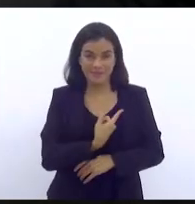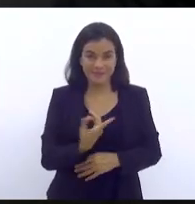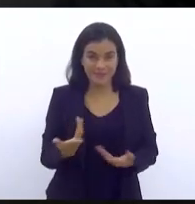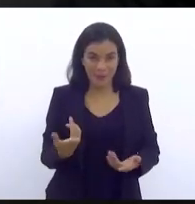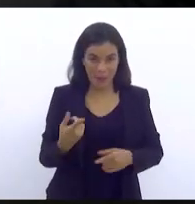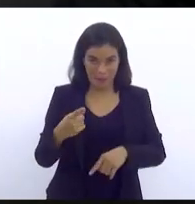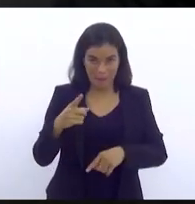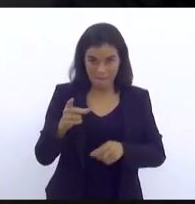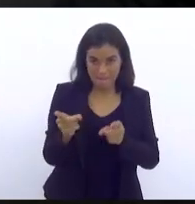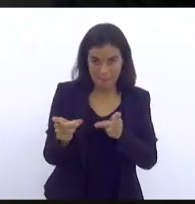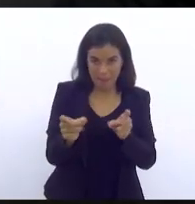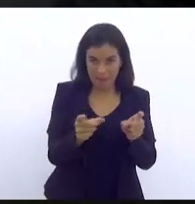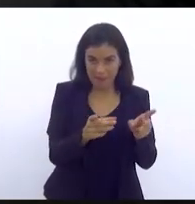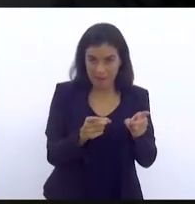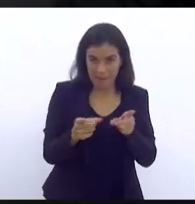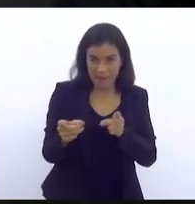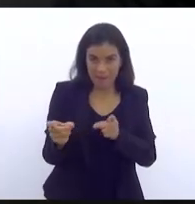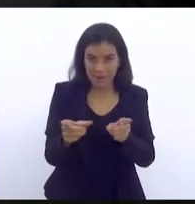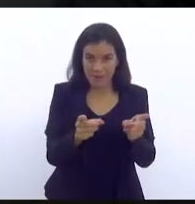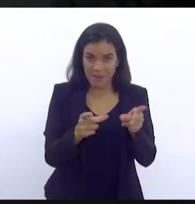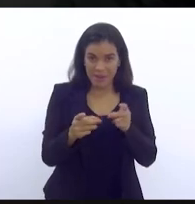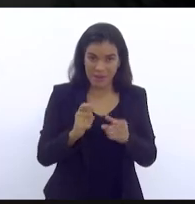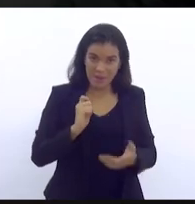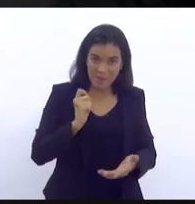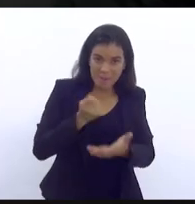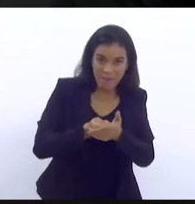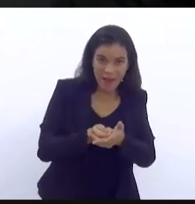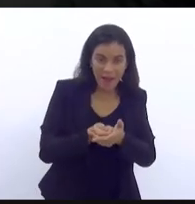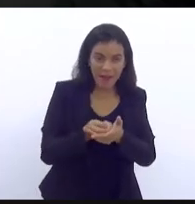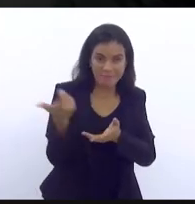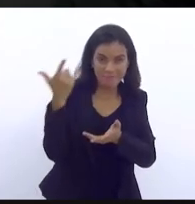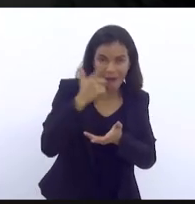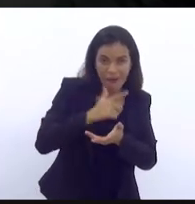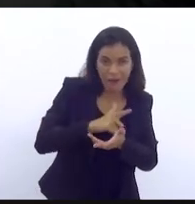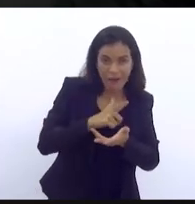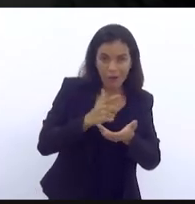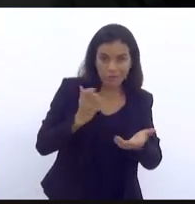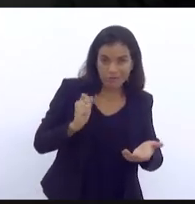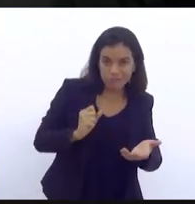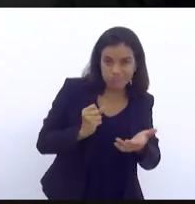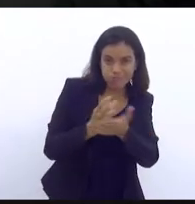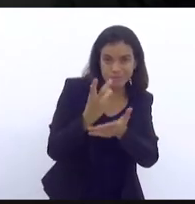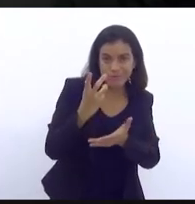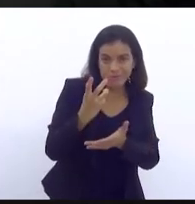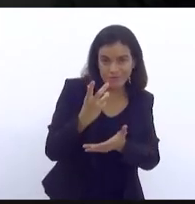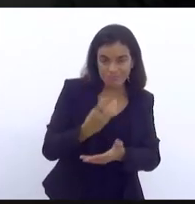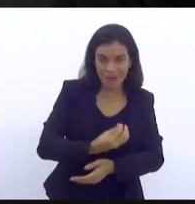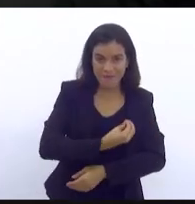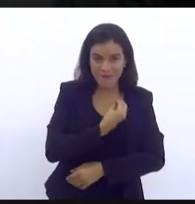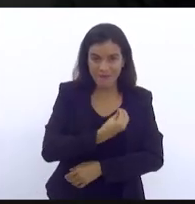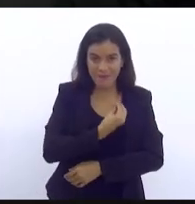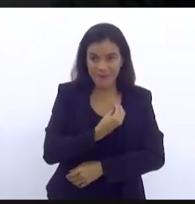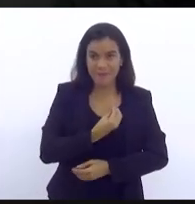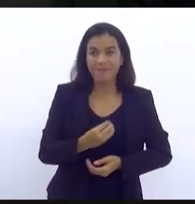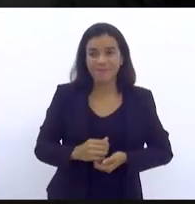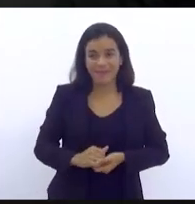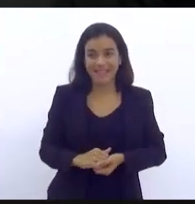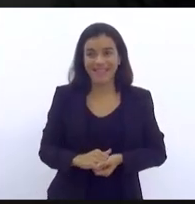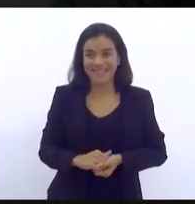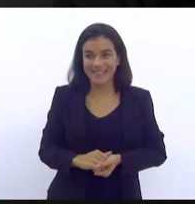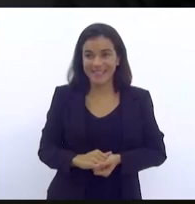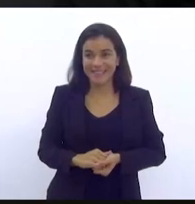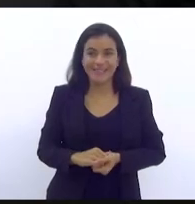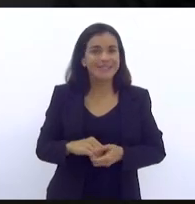uma mercadoria que você tem que pagar para você poder sobreviver